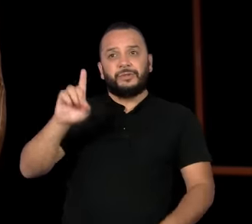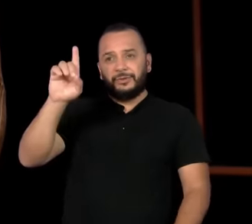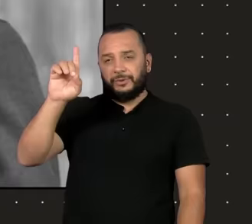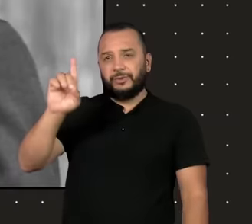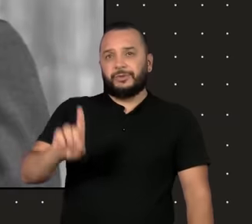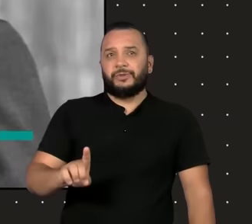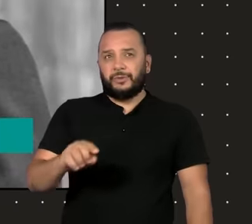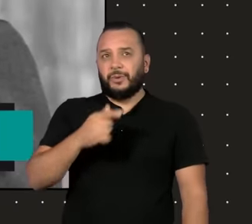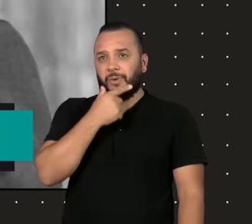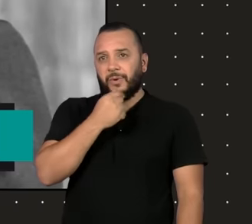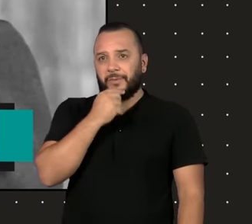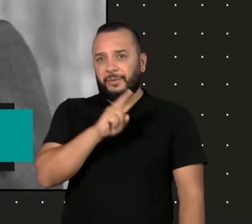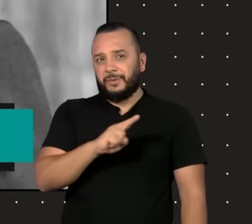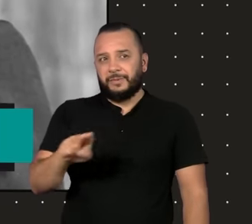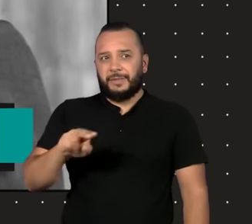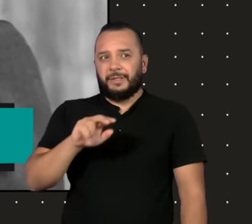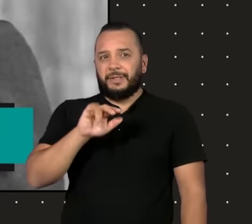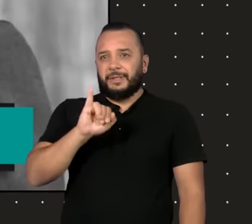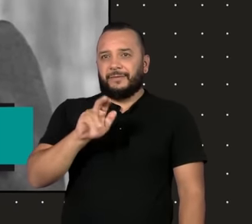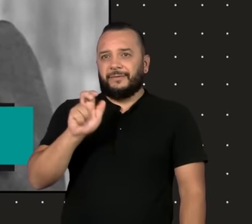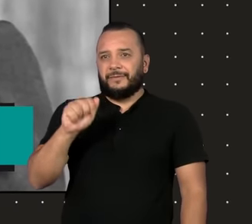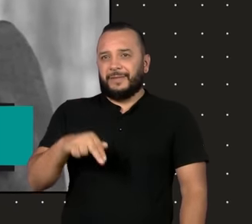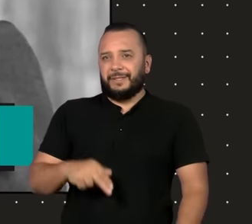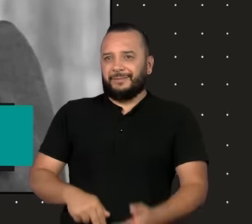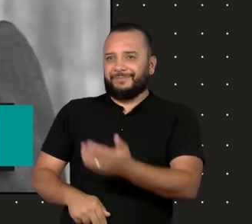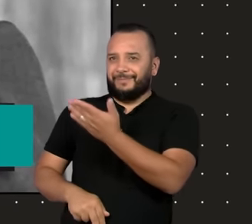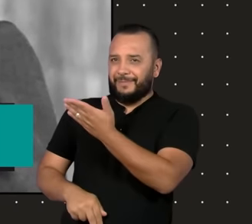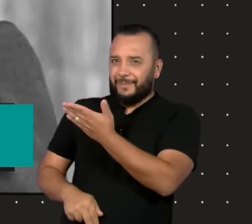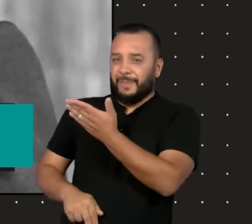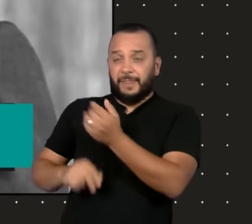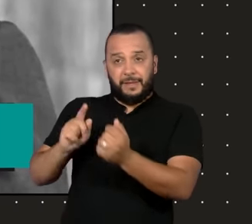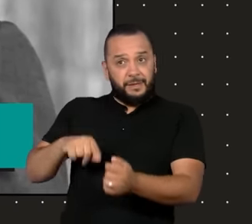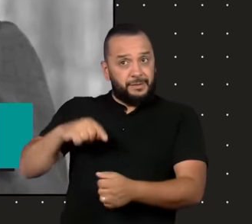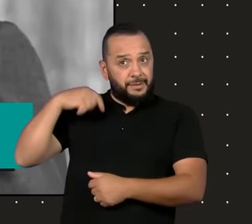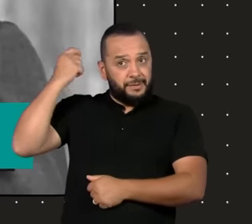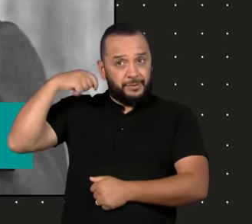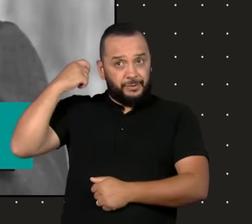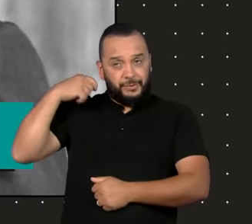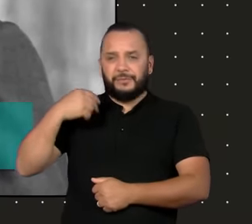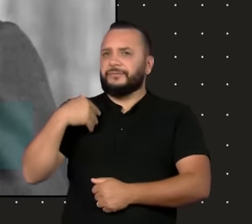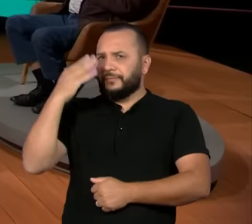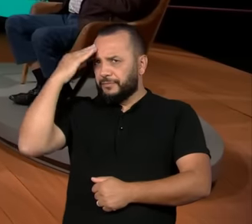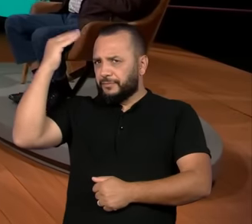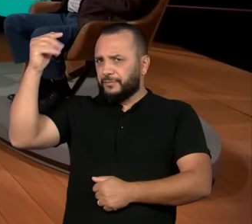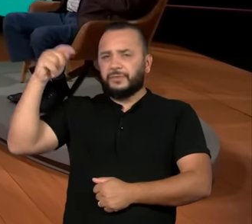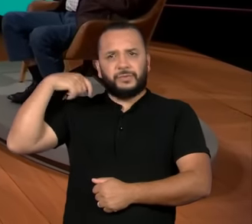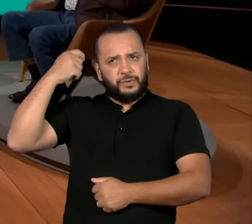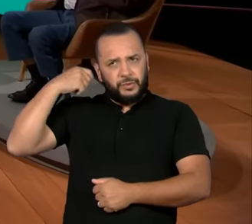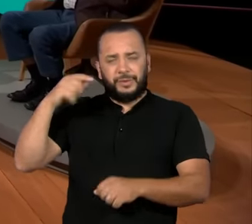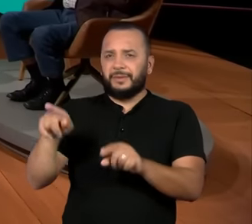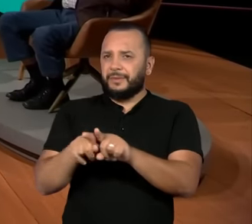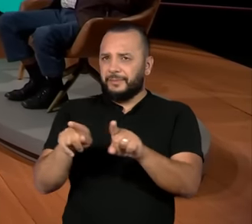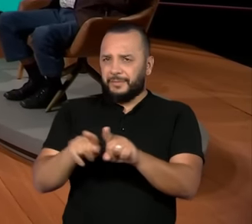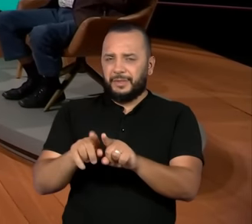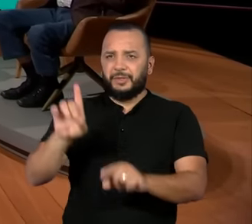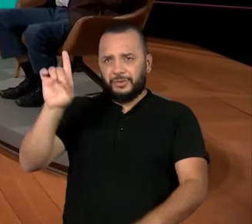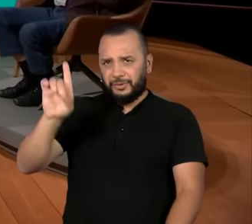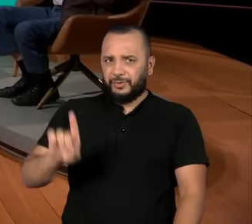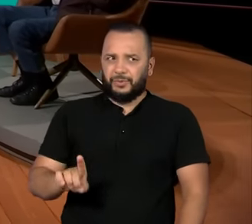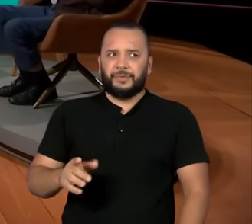Ivan Mesquita. O Ivan Mesquita era um ator, um grande ator, e também diretor.